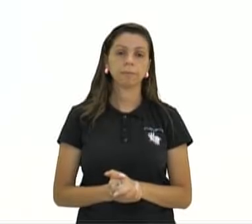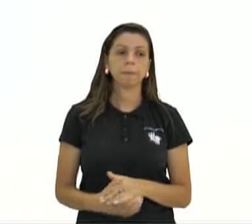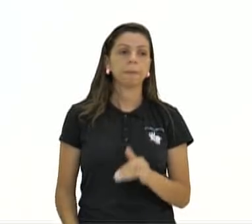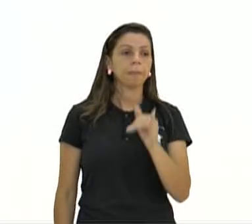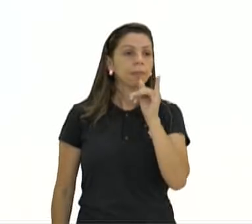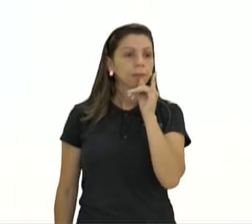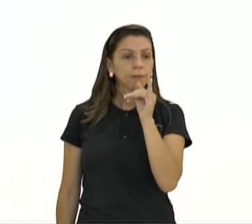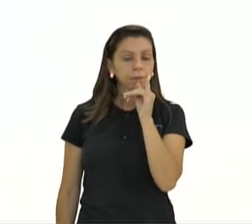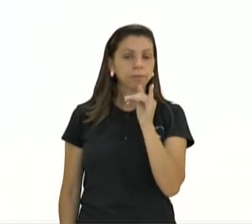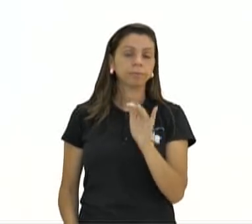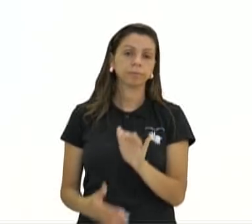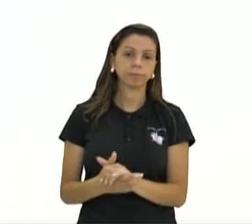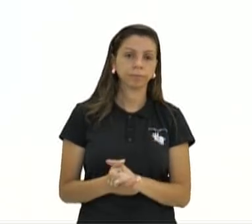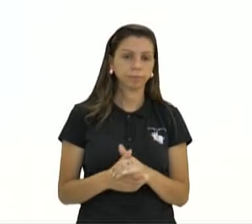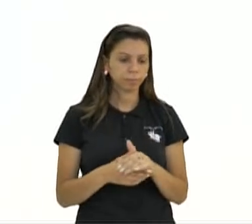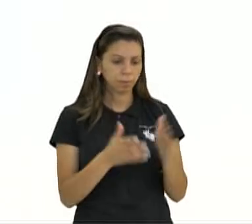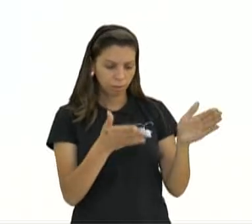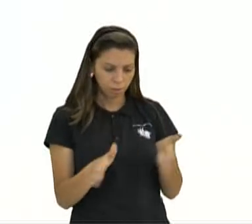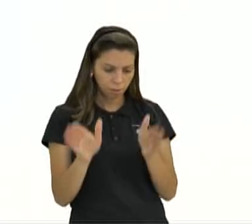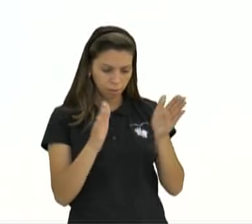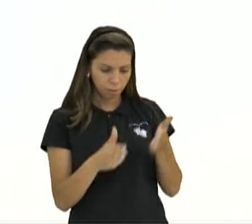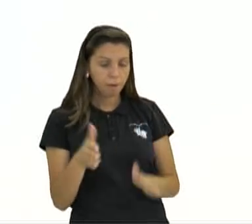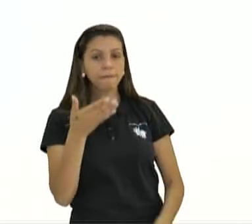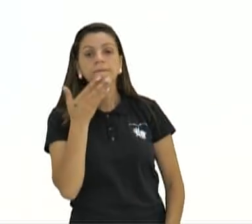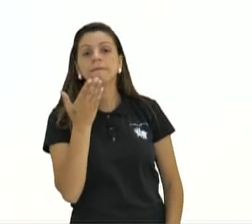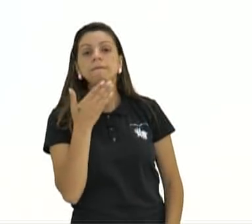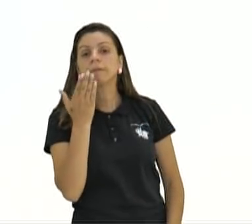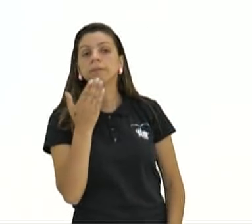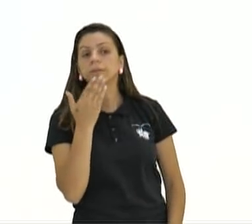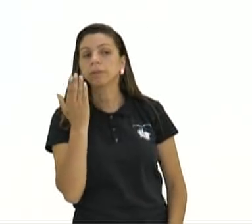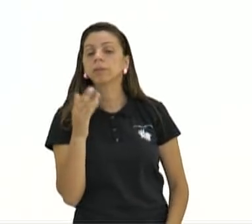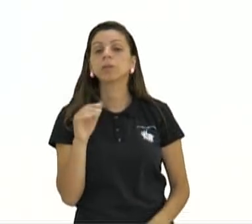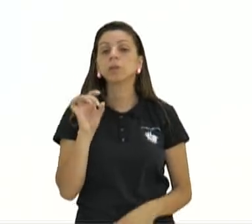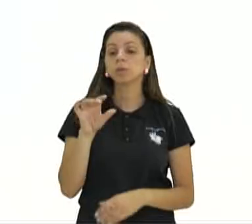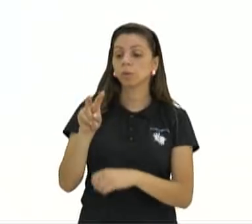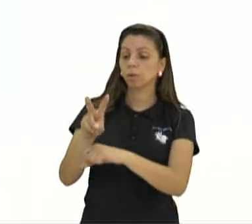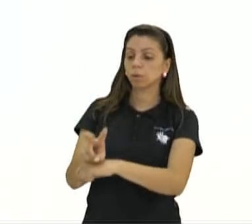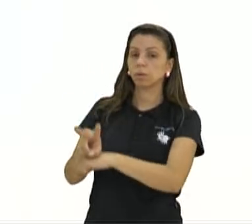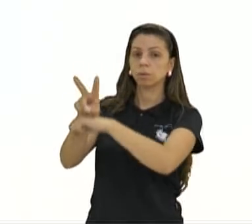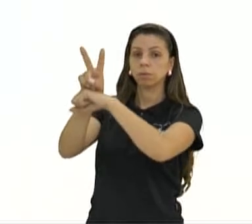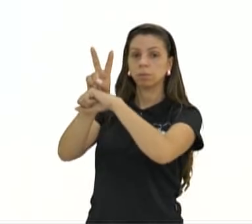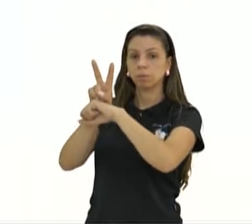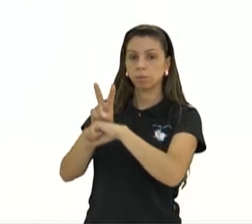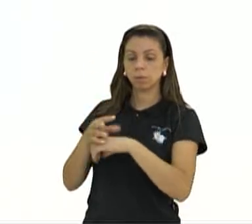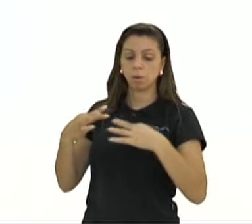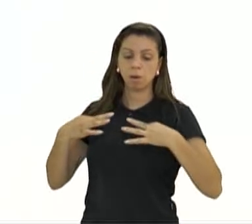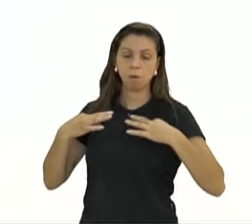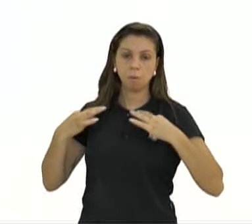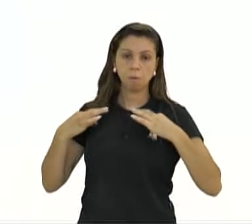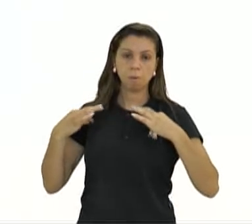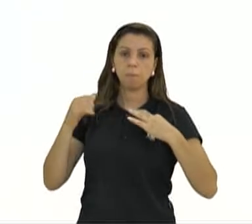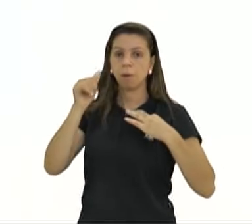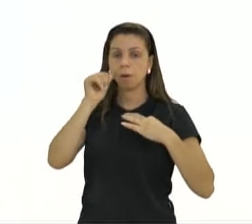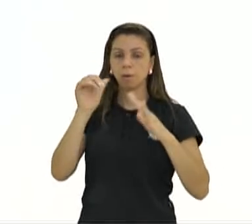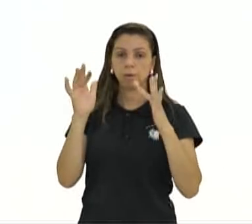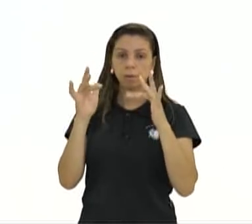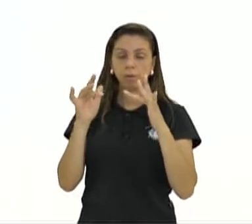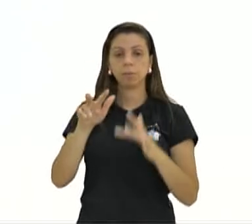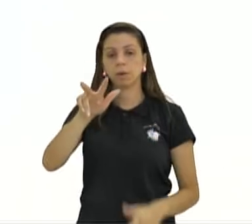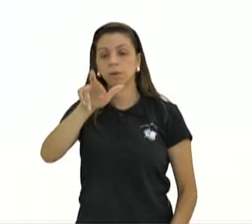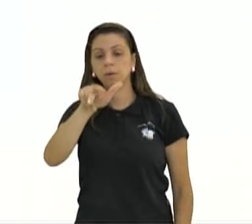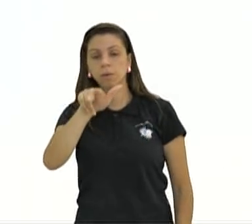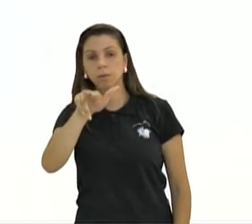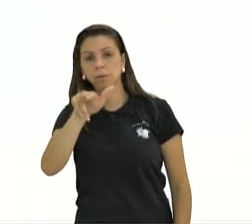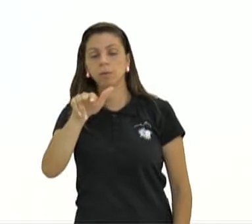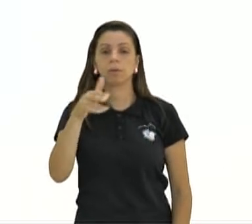Exemplo, a produção é fácil. Basta pegar emprestada a roupa da namorada, da irmã,